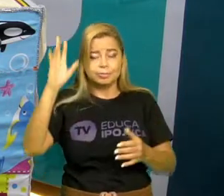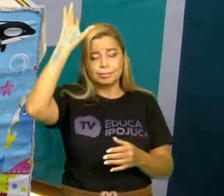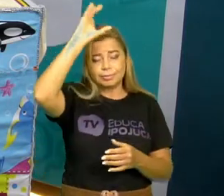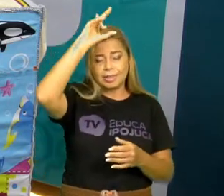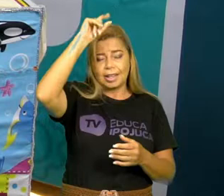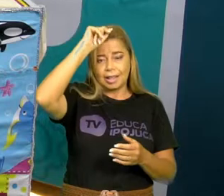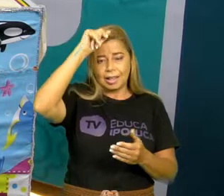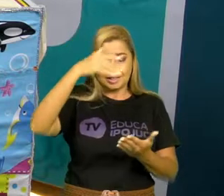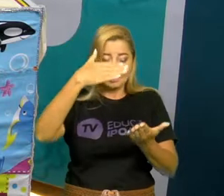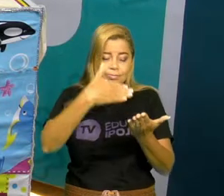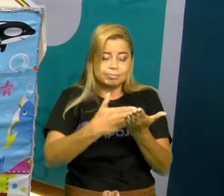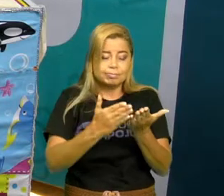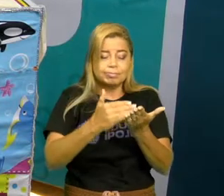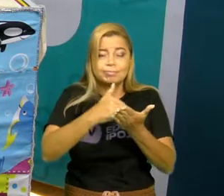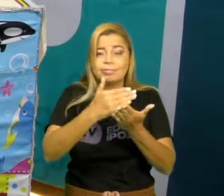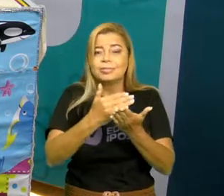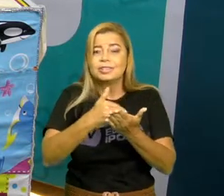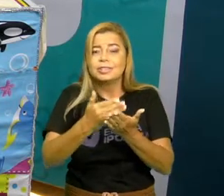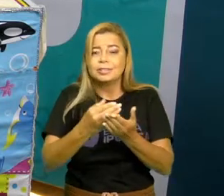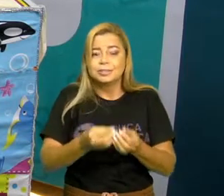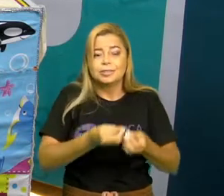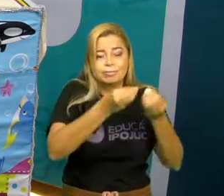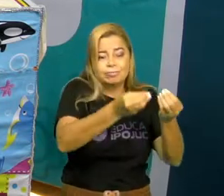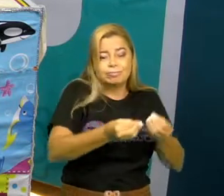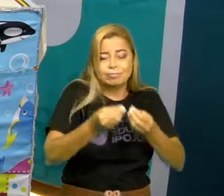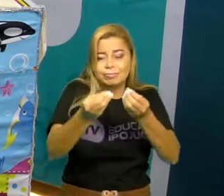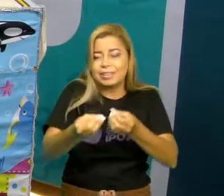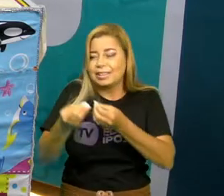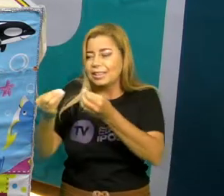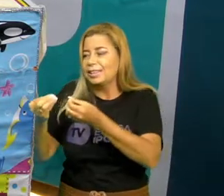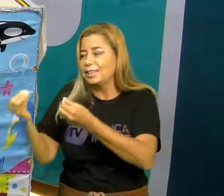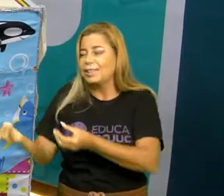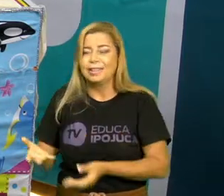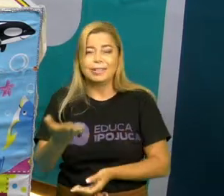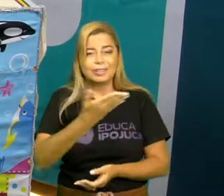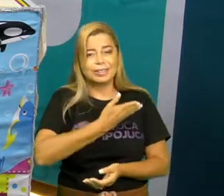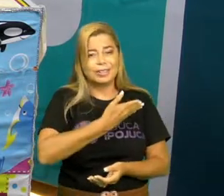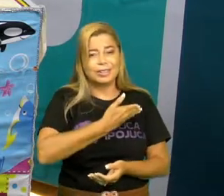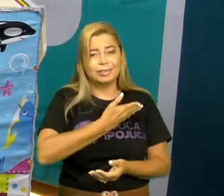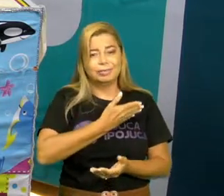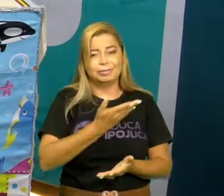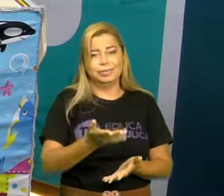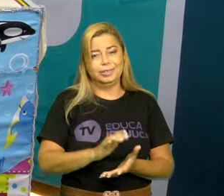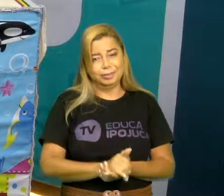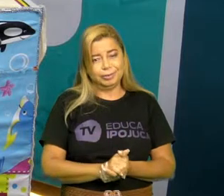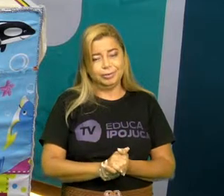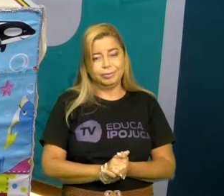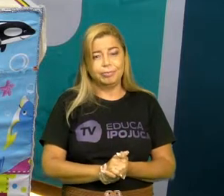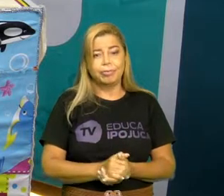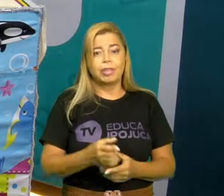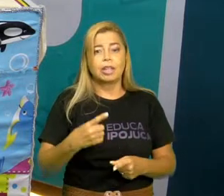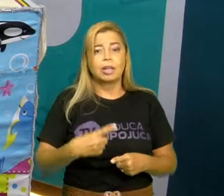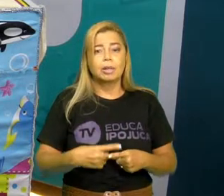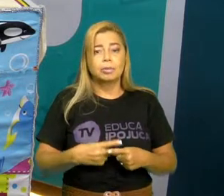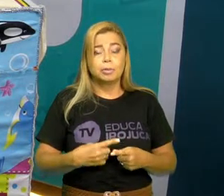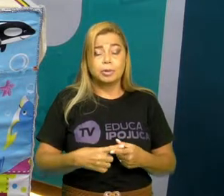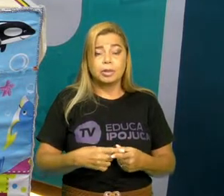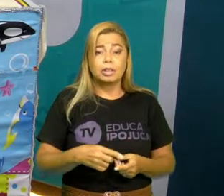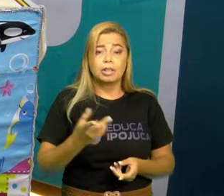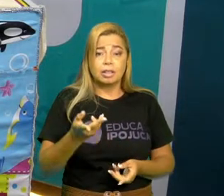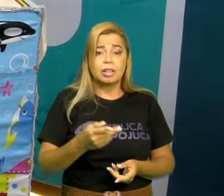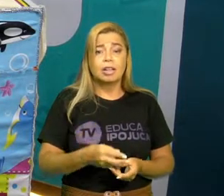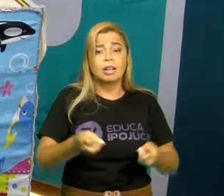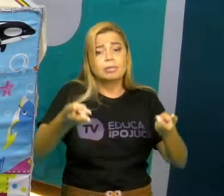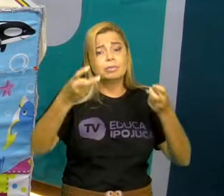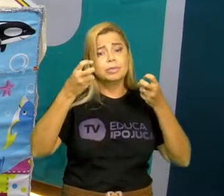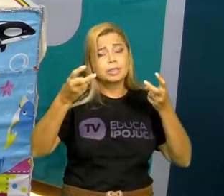bolo gostoso com todos os seus amigos, Leiturinha. Porque ela viu que eles tinham se arrependido